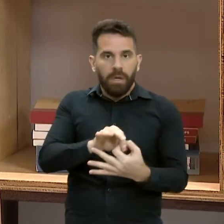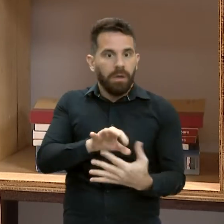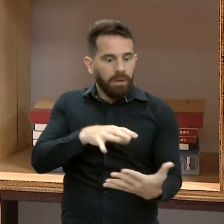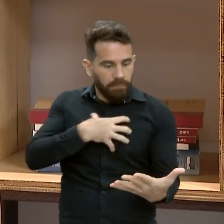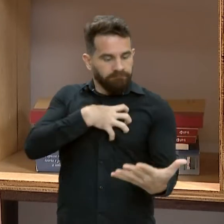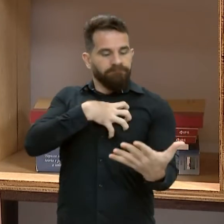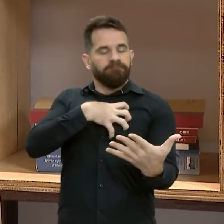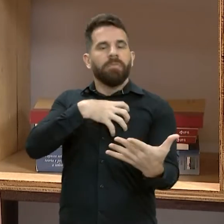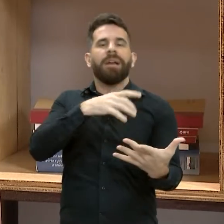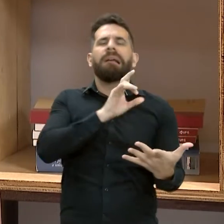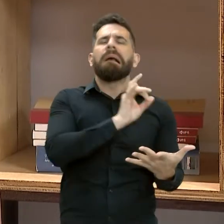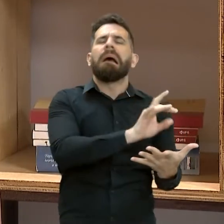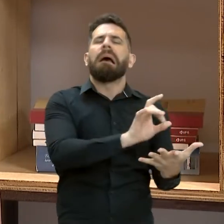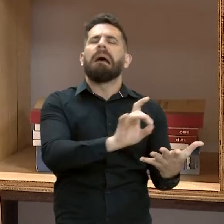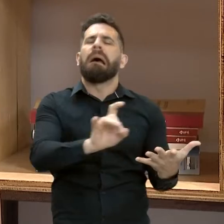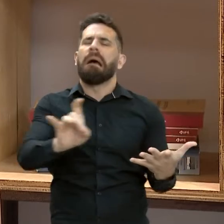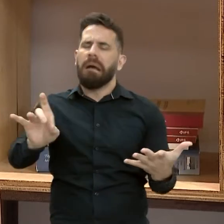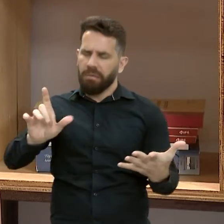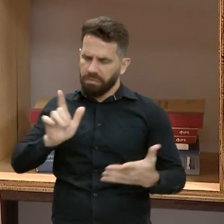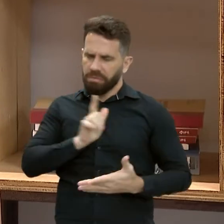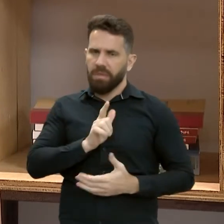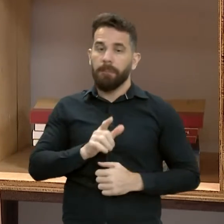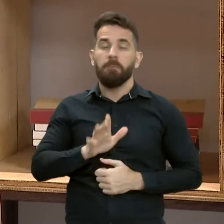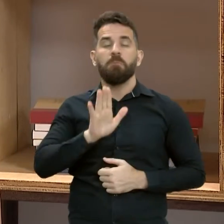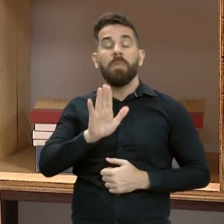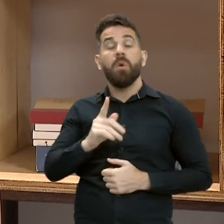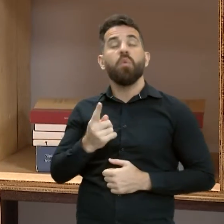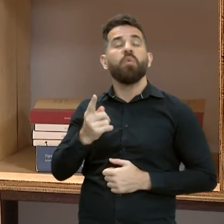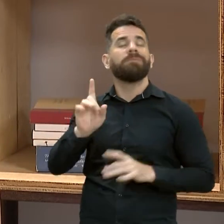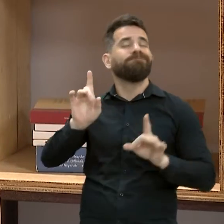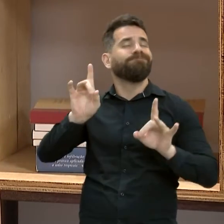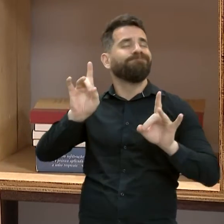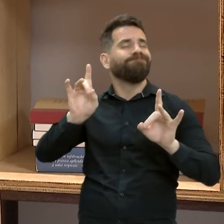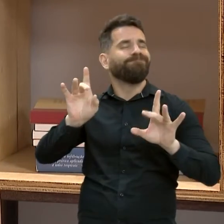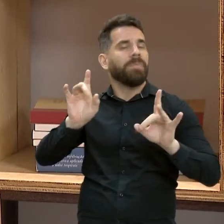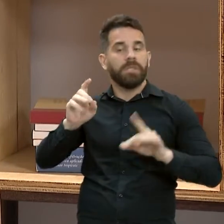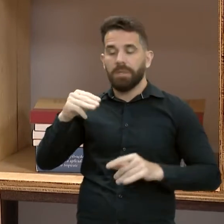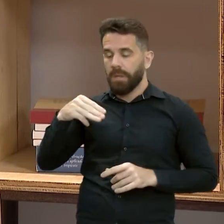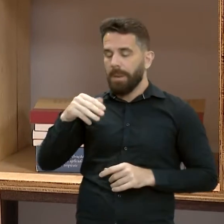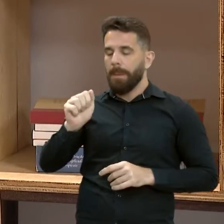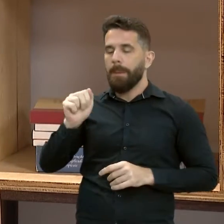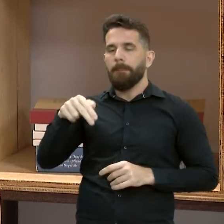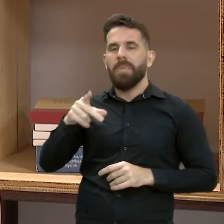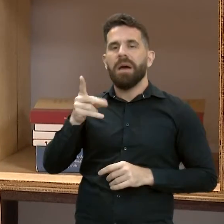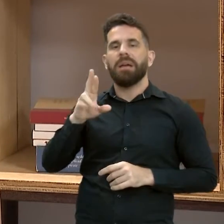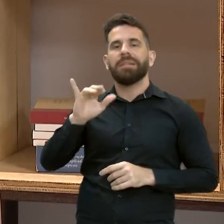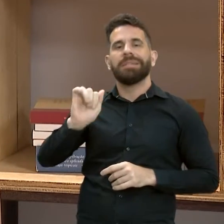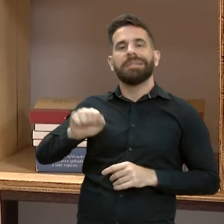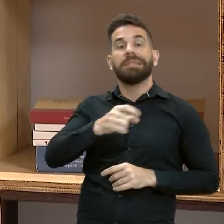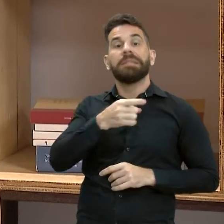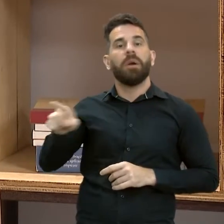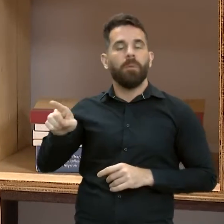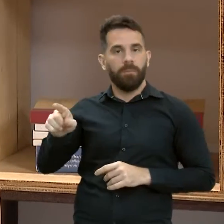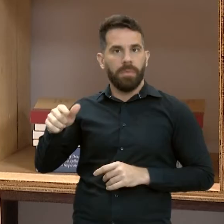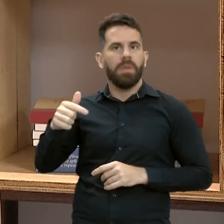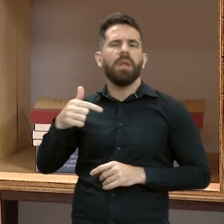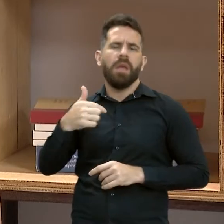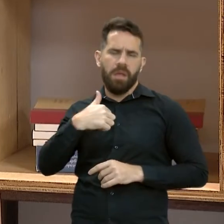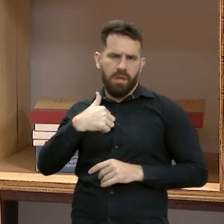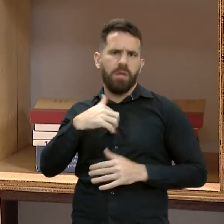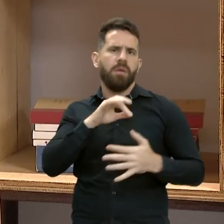eles. Mas um especial é o Mandrião. E como eu trabalho a infância, a partir da obra de Cora Coralina,